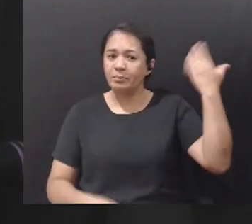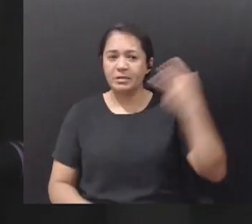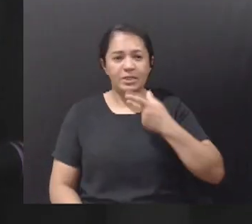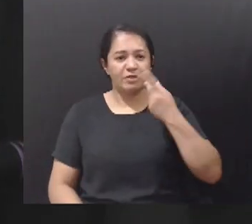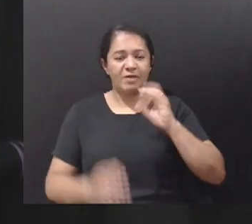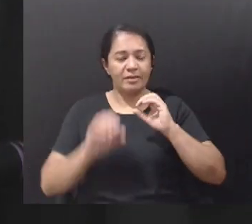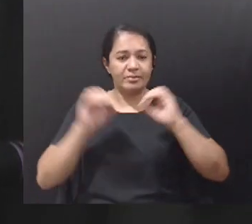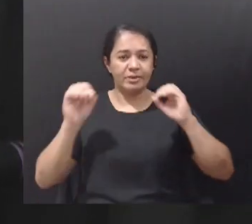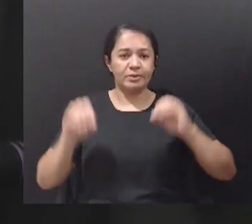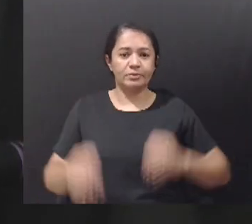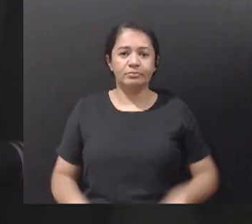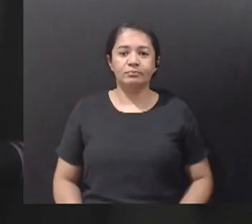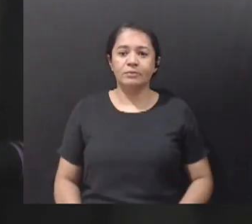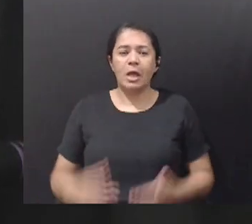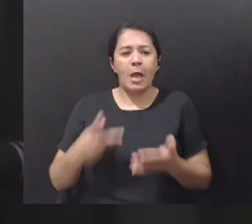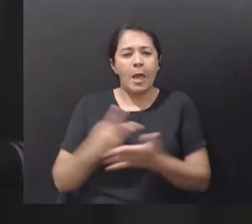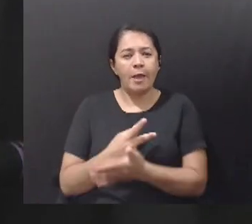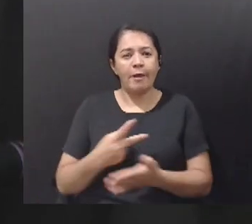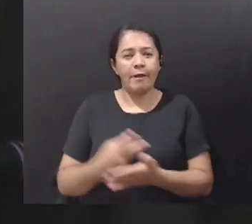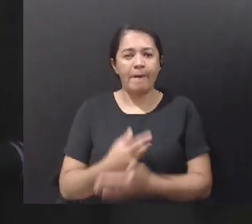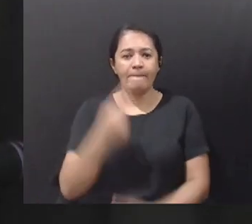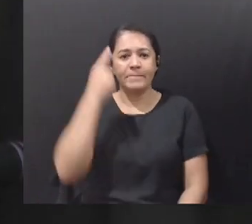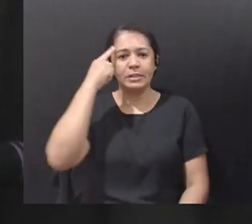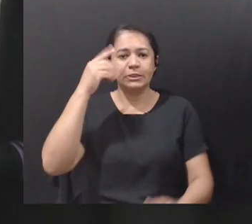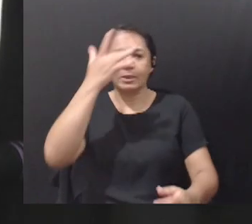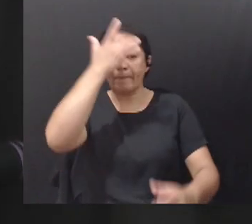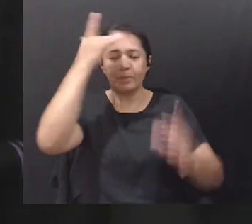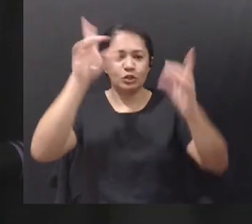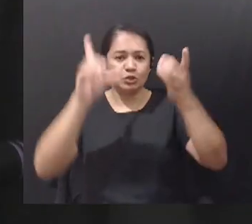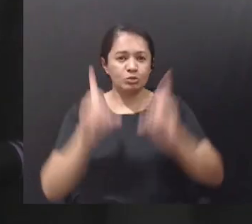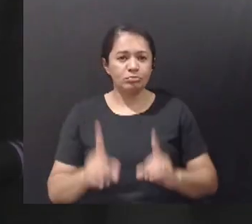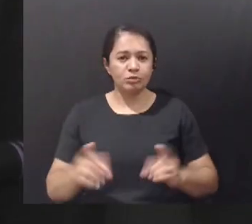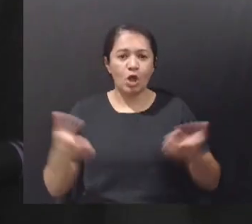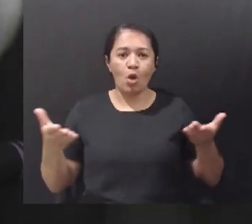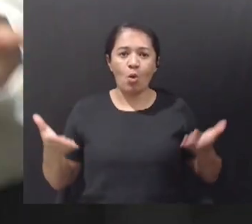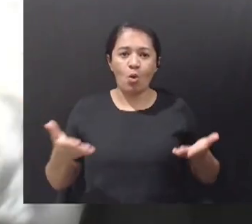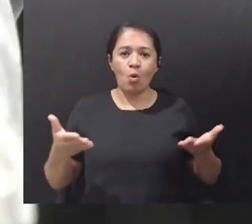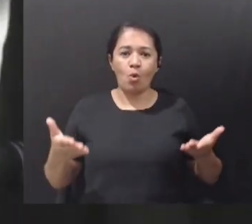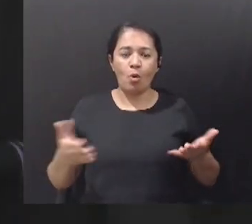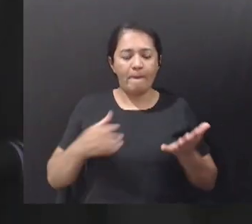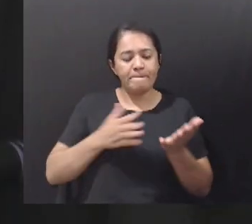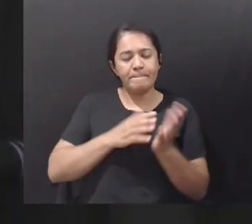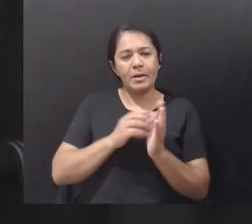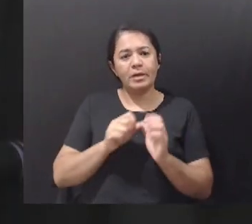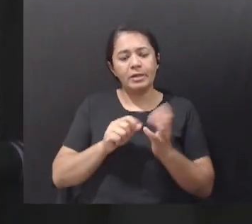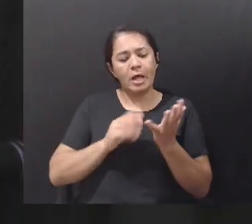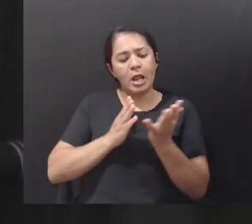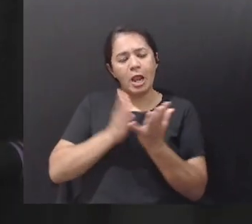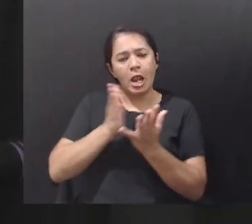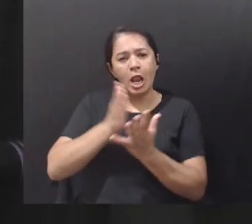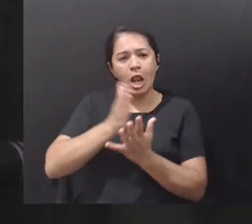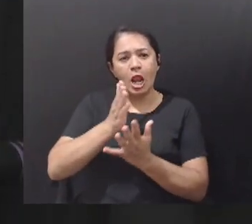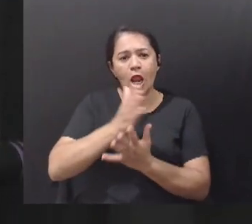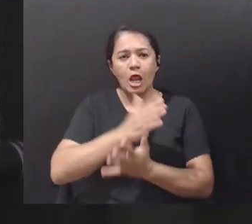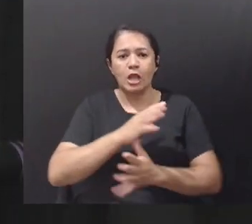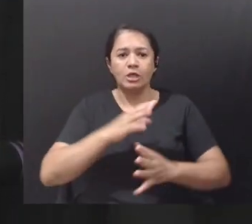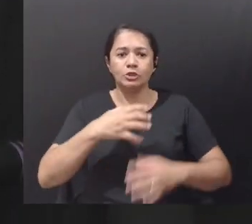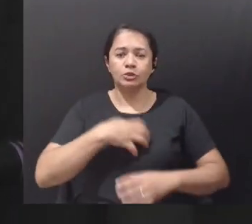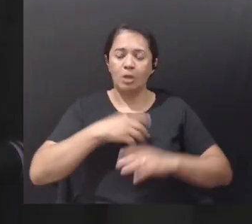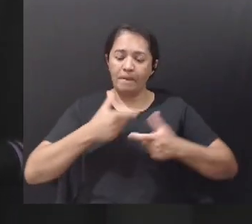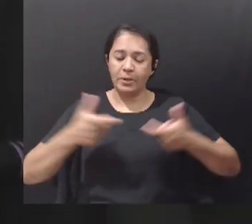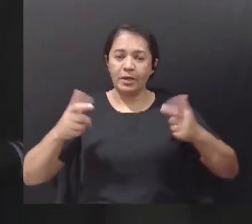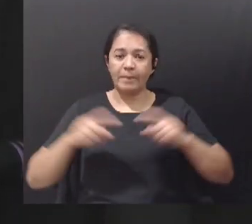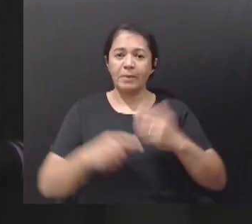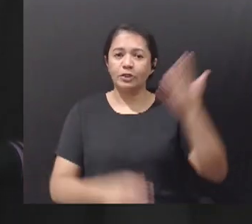Intransigente pensando pessoas com deficiência. Então, hoje, o leque abriu assim de forma enorme. Naquela época ele era muito